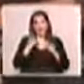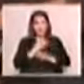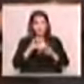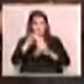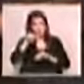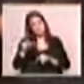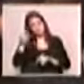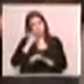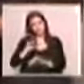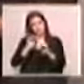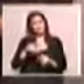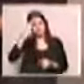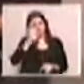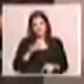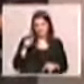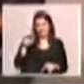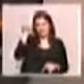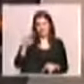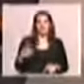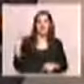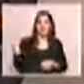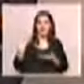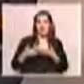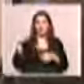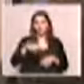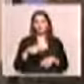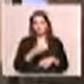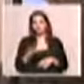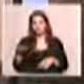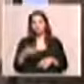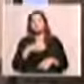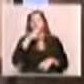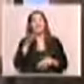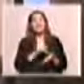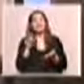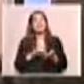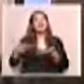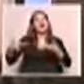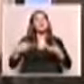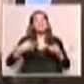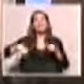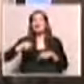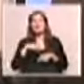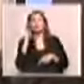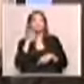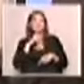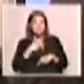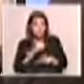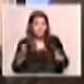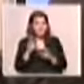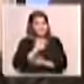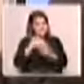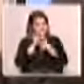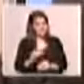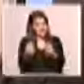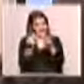pedagogo. Já sabe que ele já cá esteve noutras ocasiões falando dos seus livros que nos ajudam a nós todos, pais, a